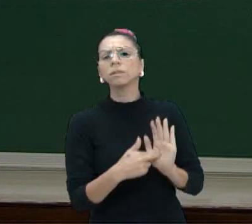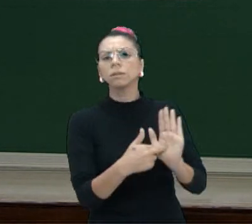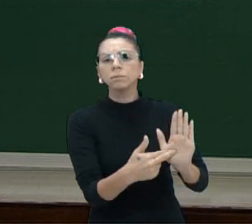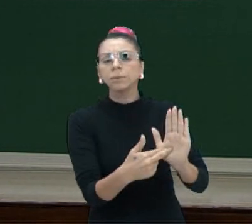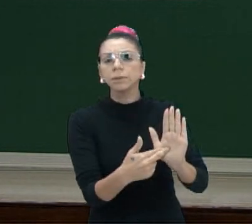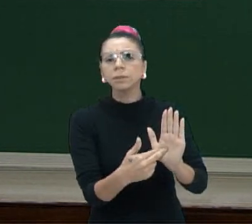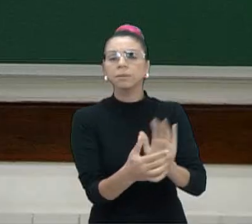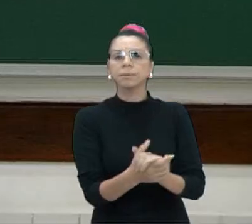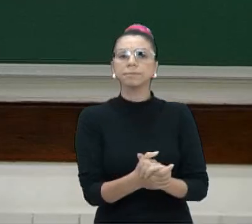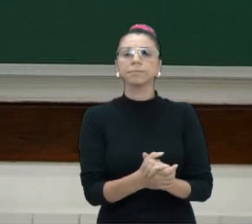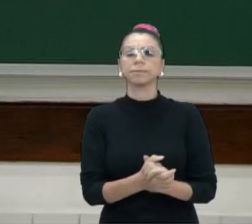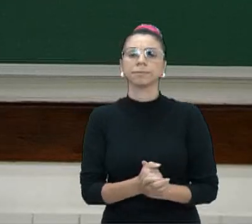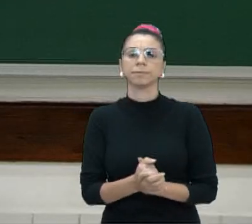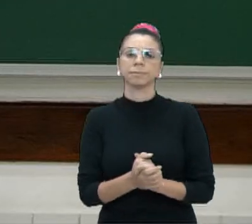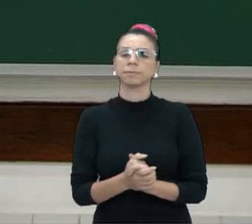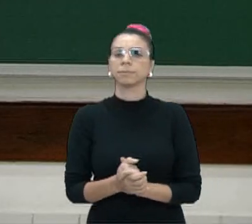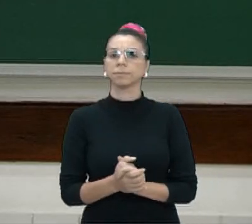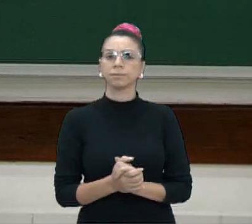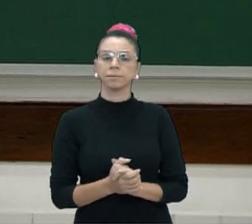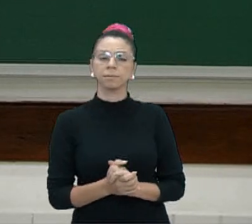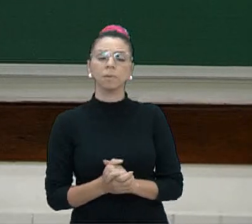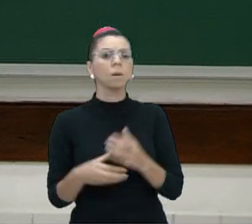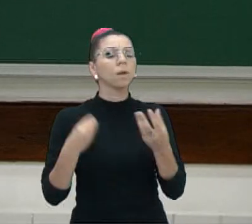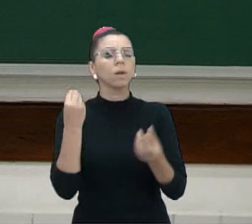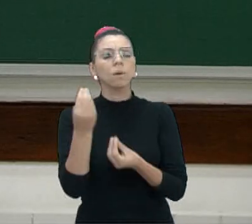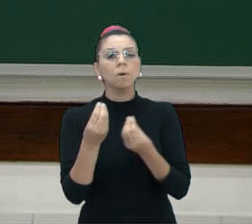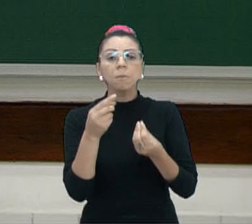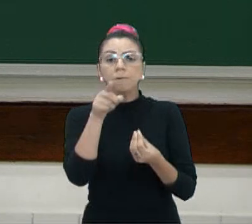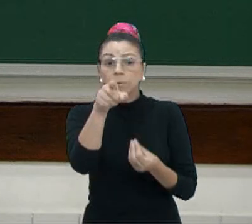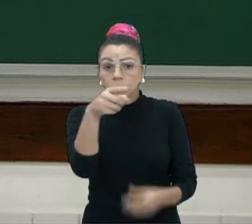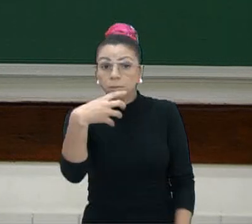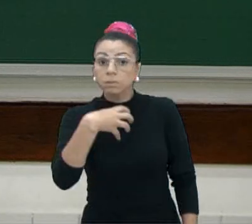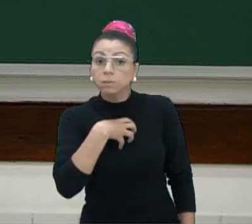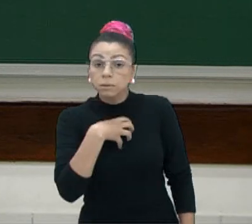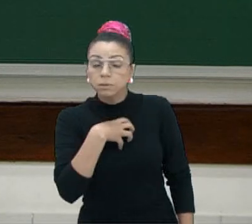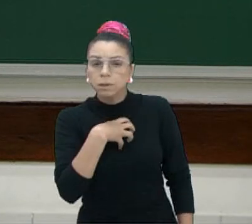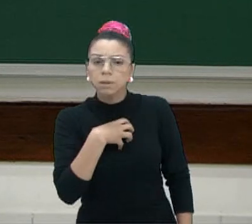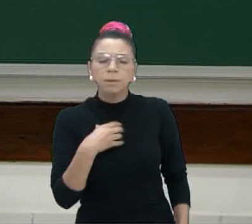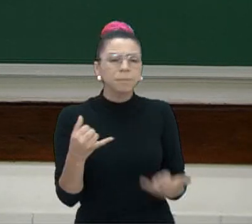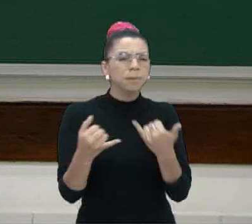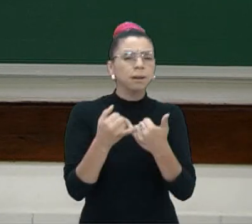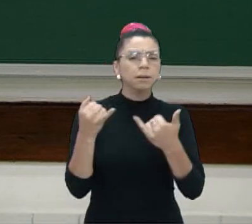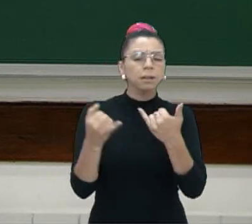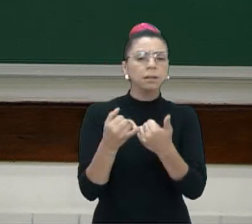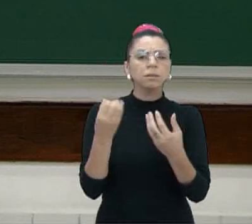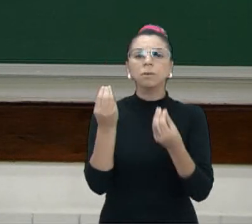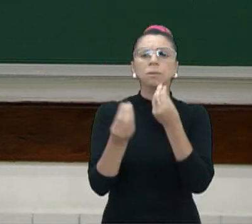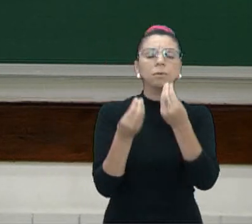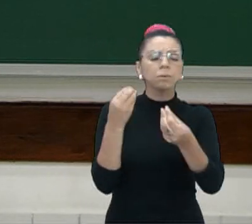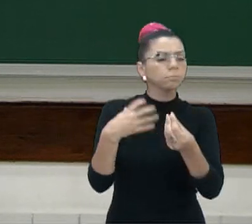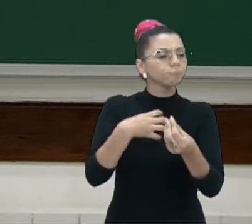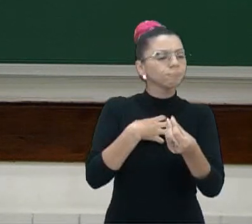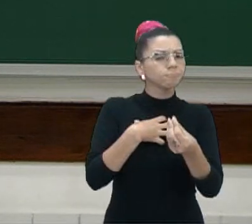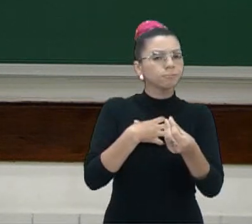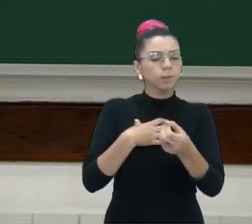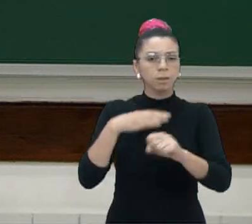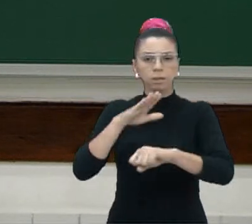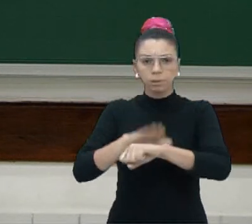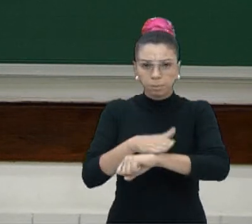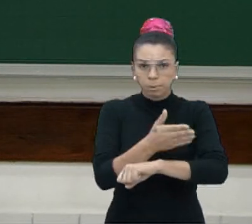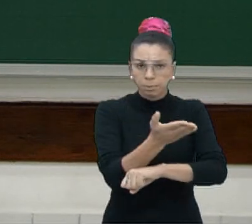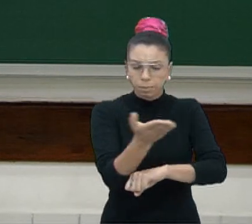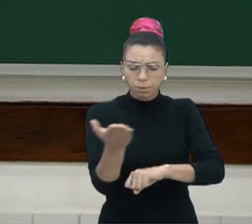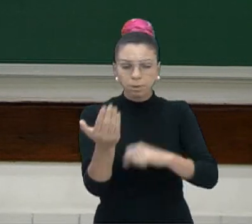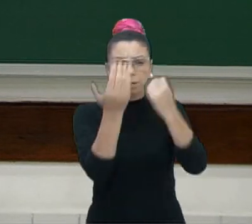representa? E como que você enxerga essa personagem? Como que parece que ela está se sentindo? Vou dar um tempo para